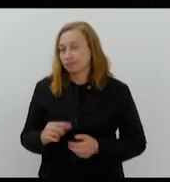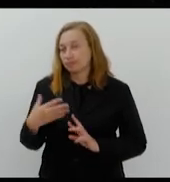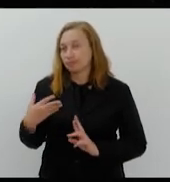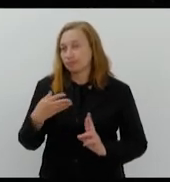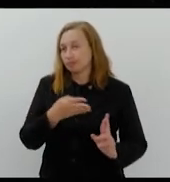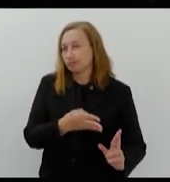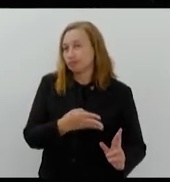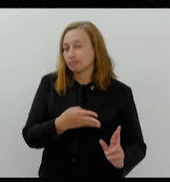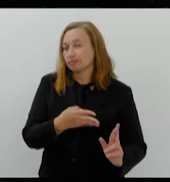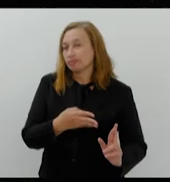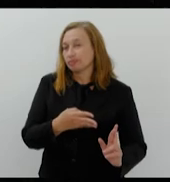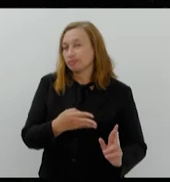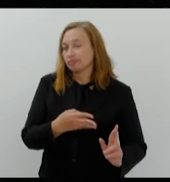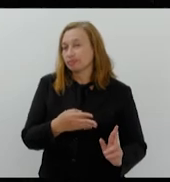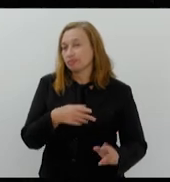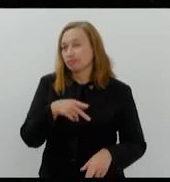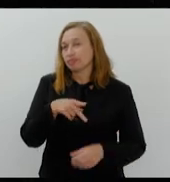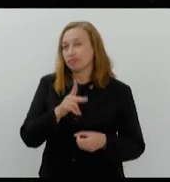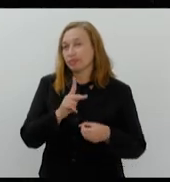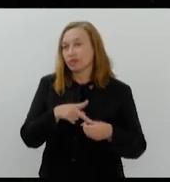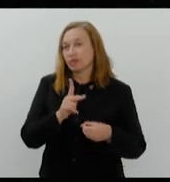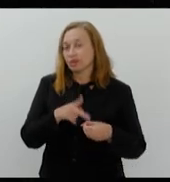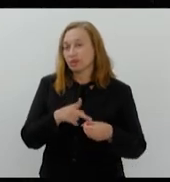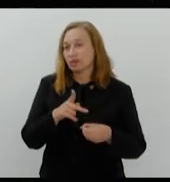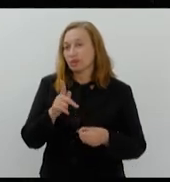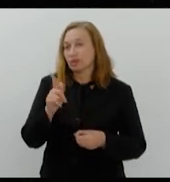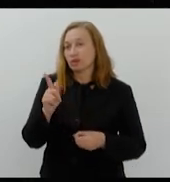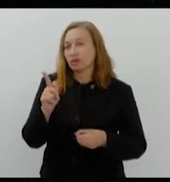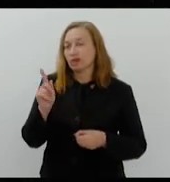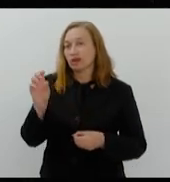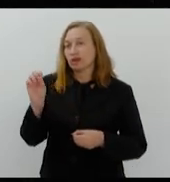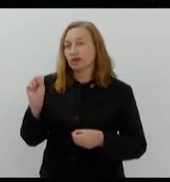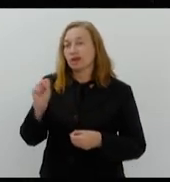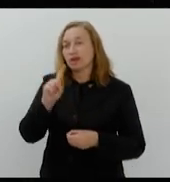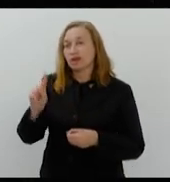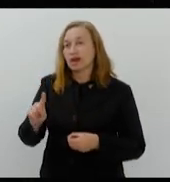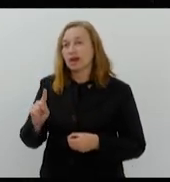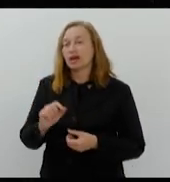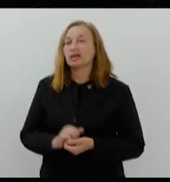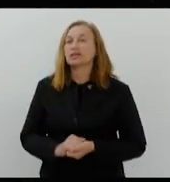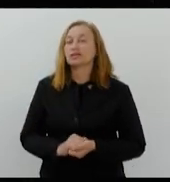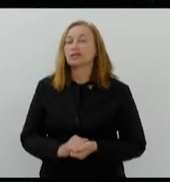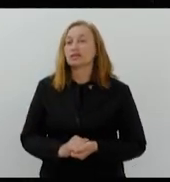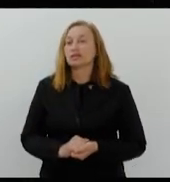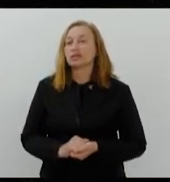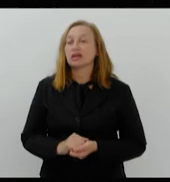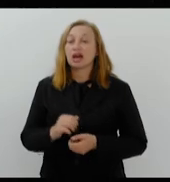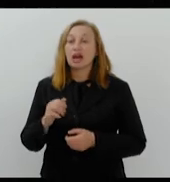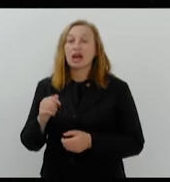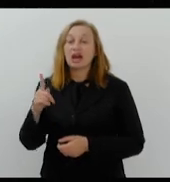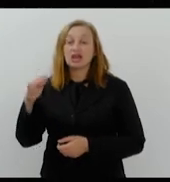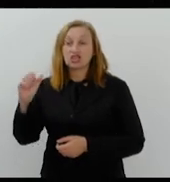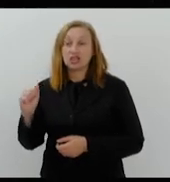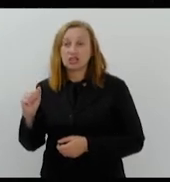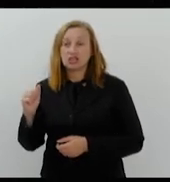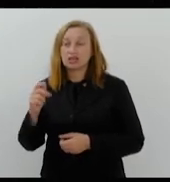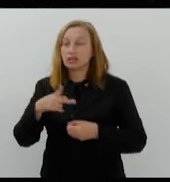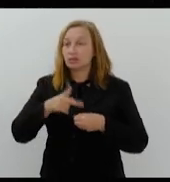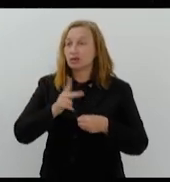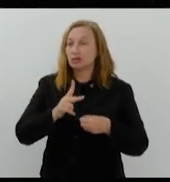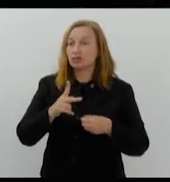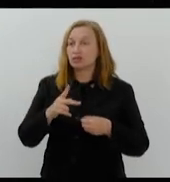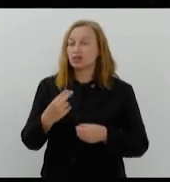referência do petróleo e do gás. A Agência Nacional de Petróleo já fez 2